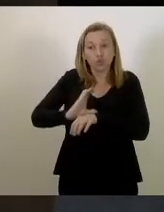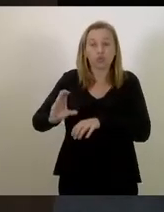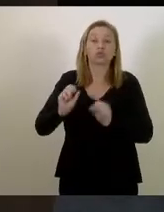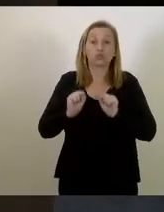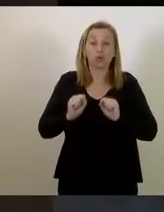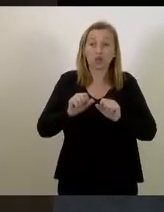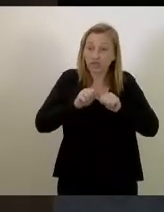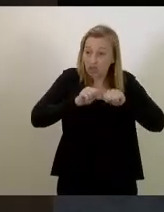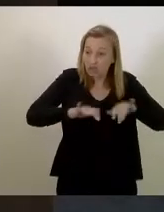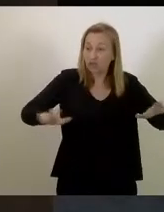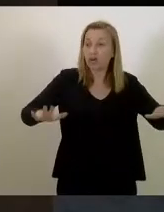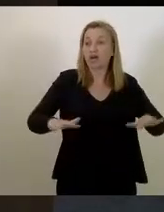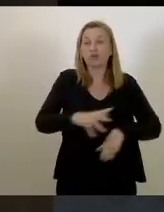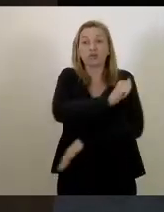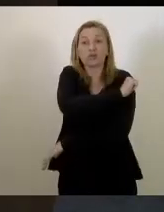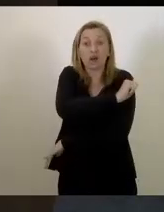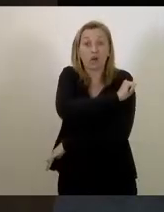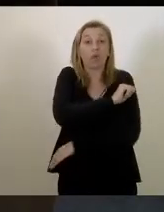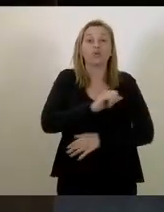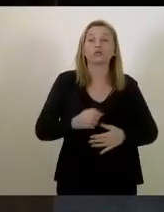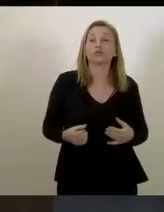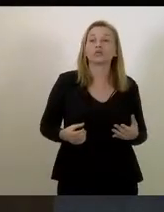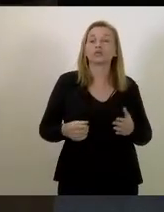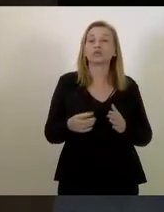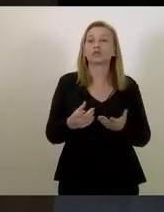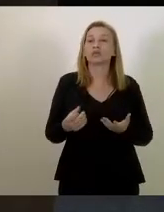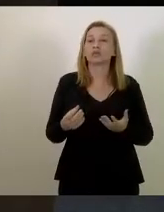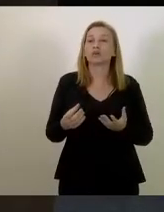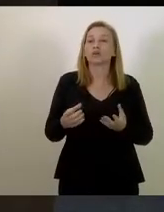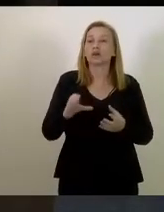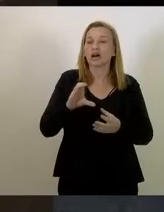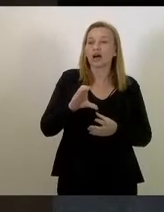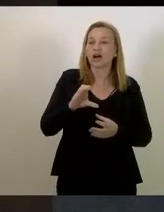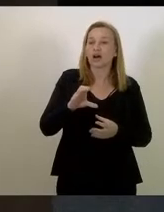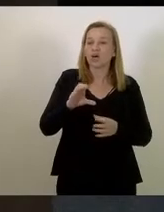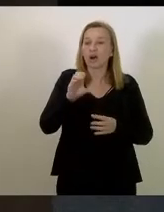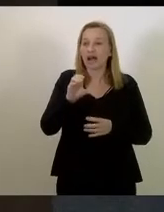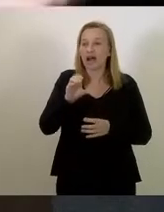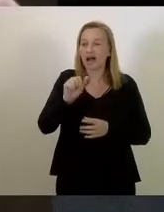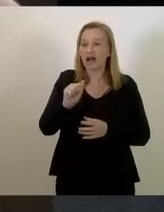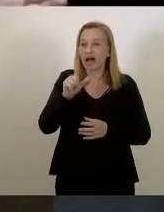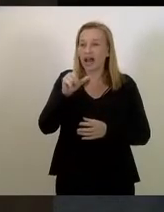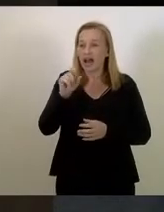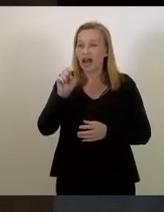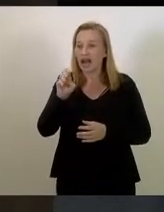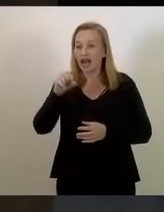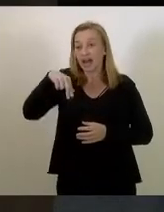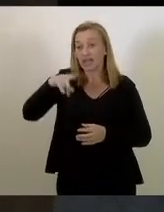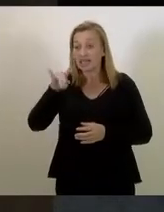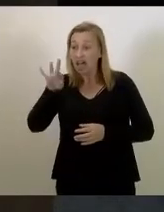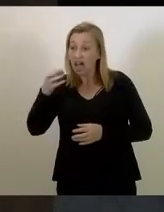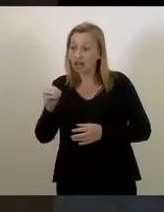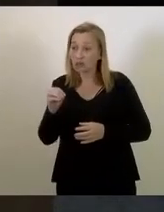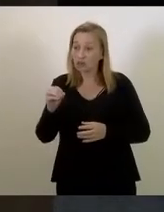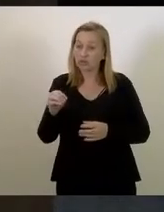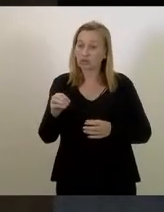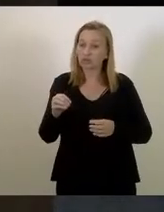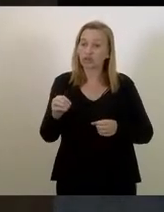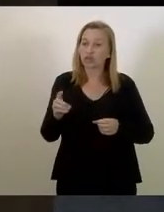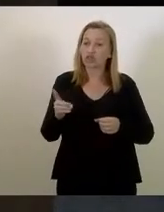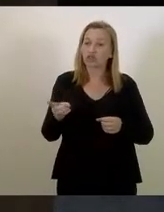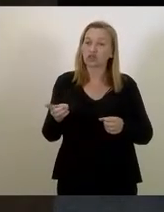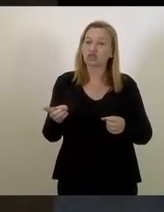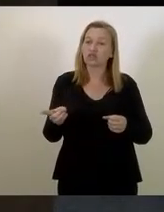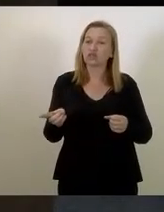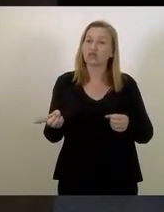haja divulgação prévia para os alunos haja um calendário de reposição a reposição não pode sair acontecendo também a qualquer momento tem que ver quais são as atividades que são